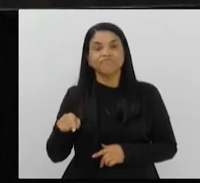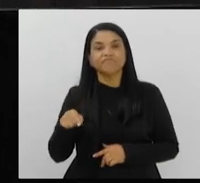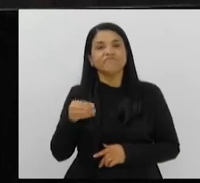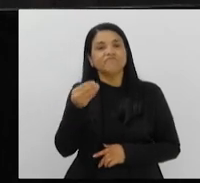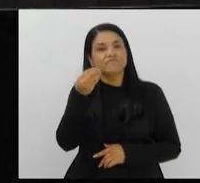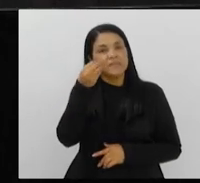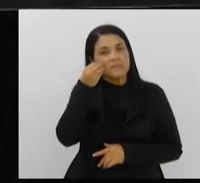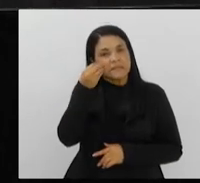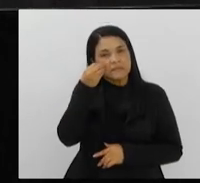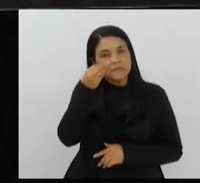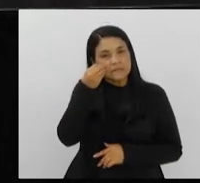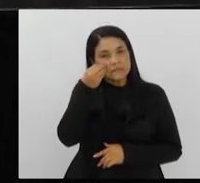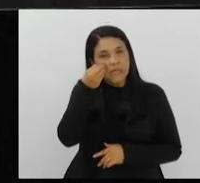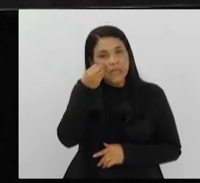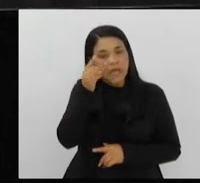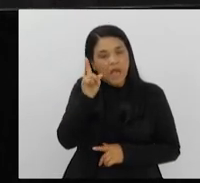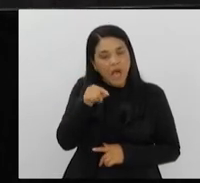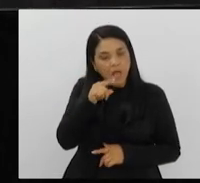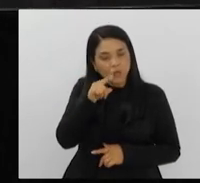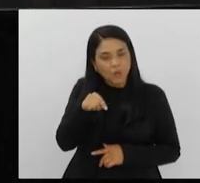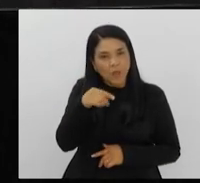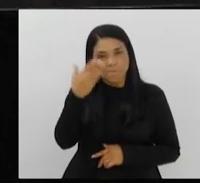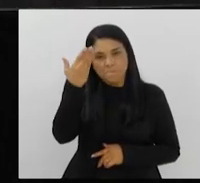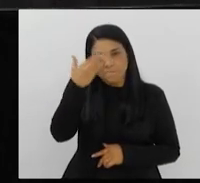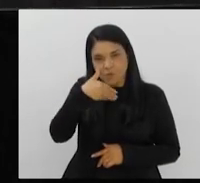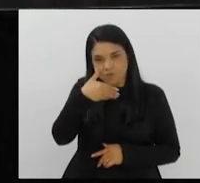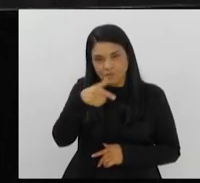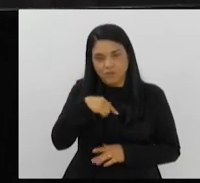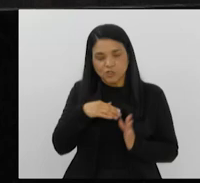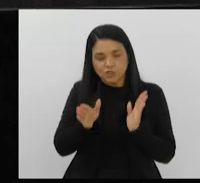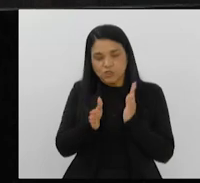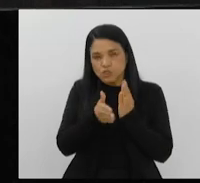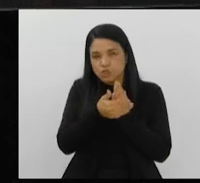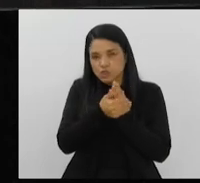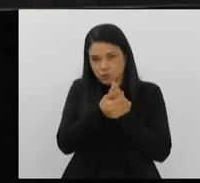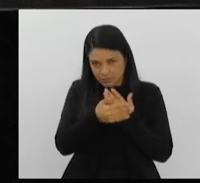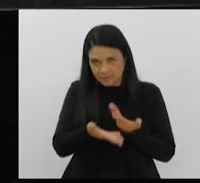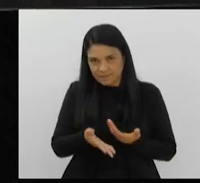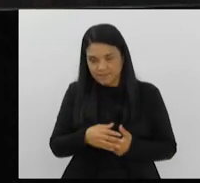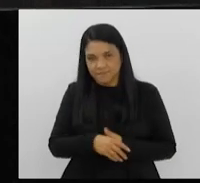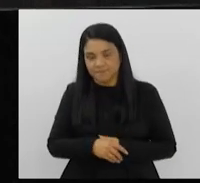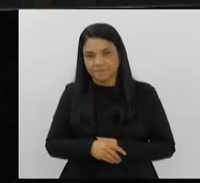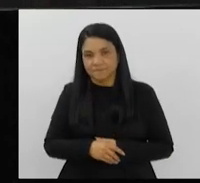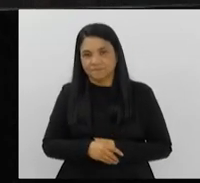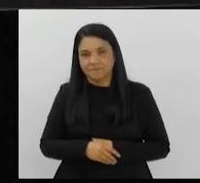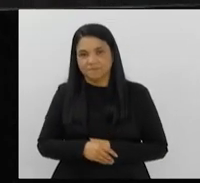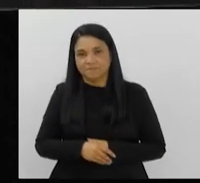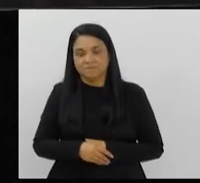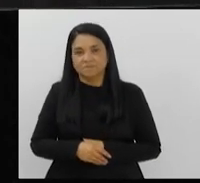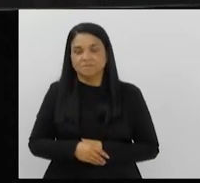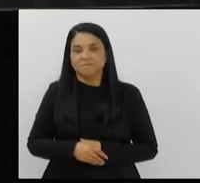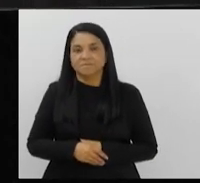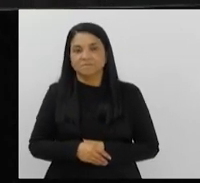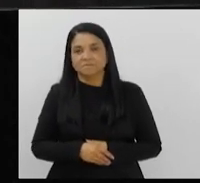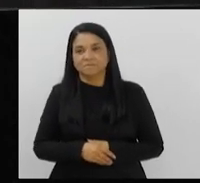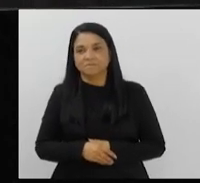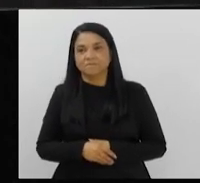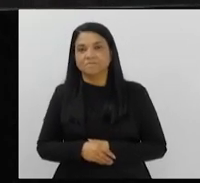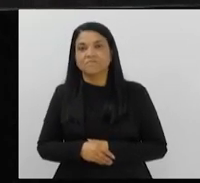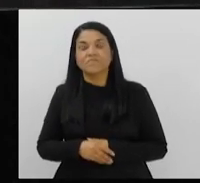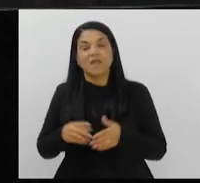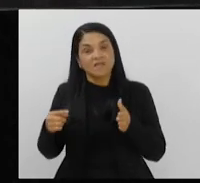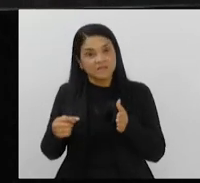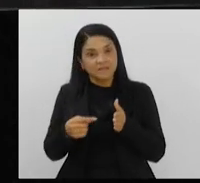de anular as provas, de esconder, de eliminar as provas. Né? Então, além dessa